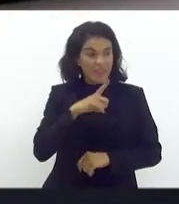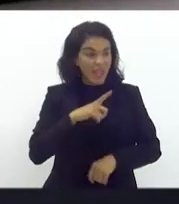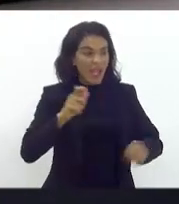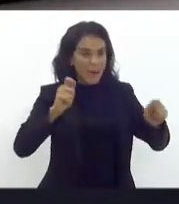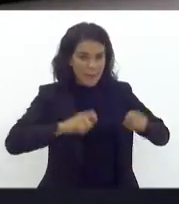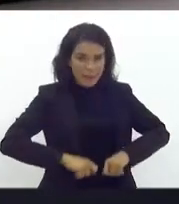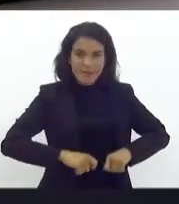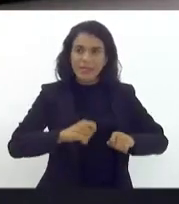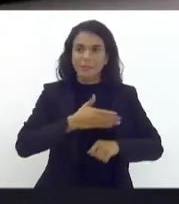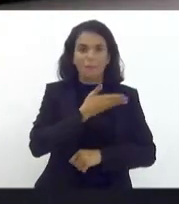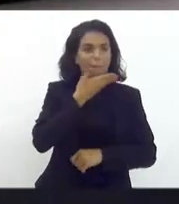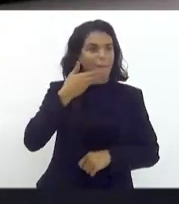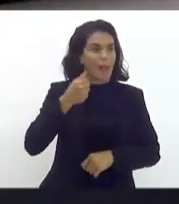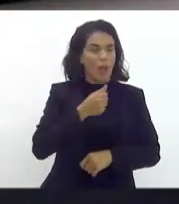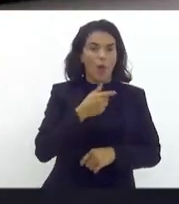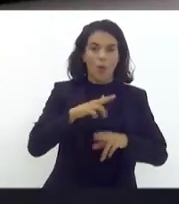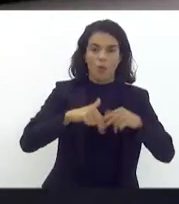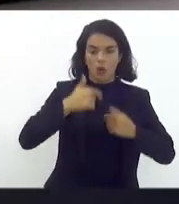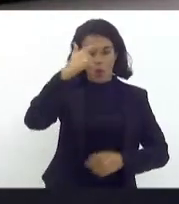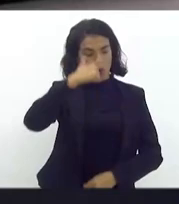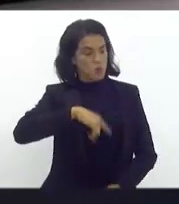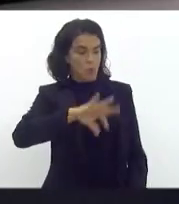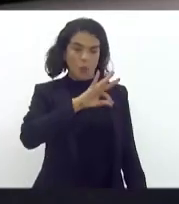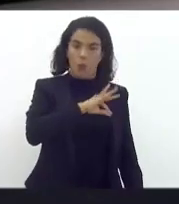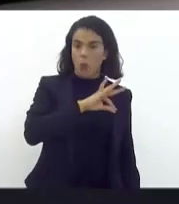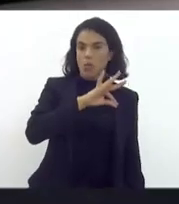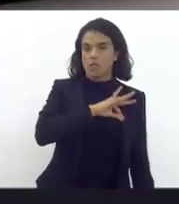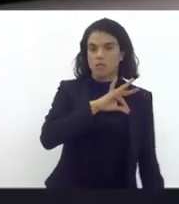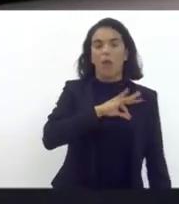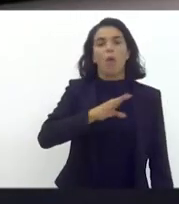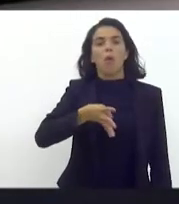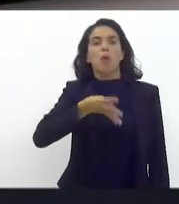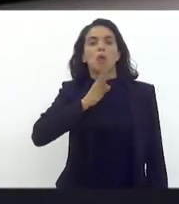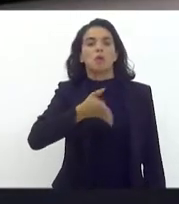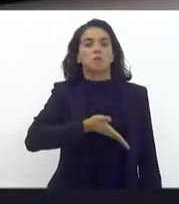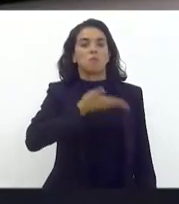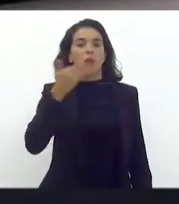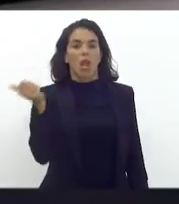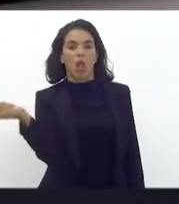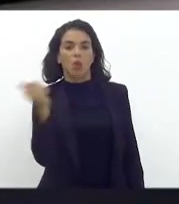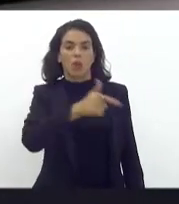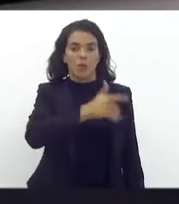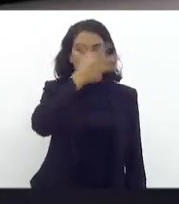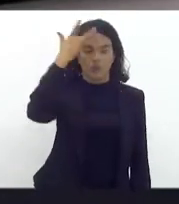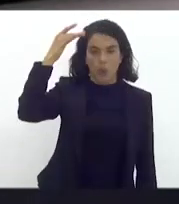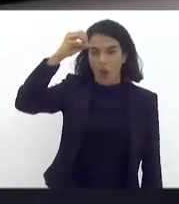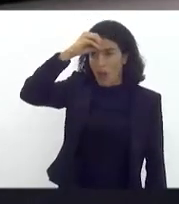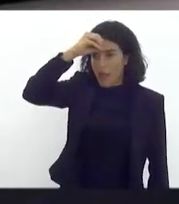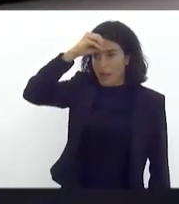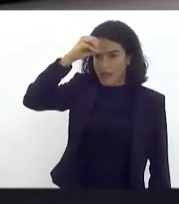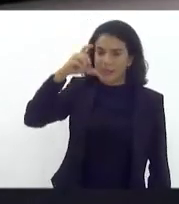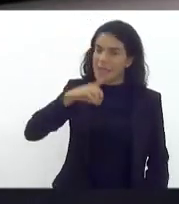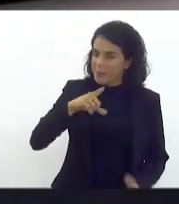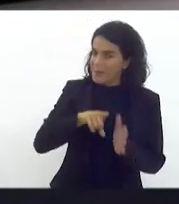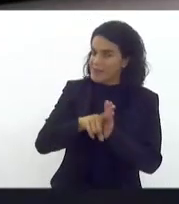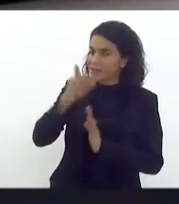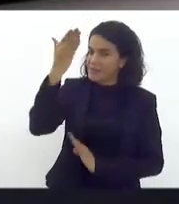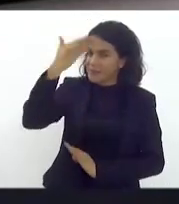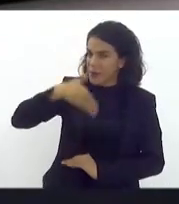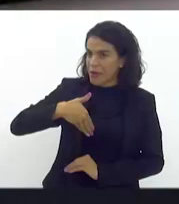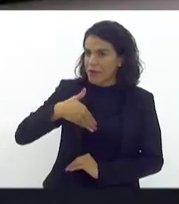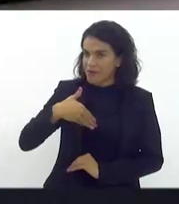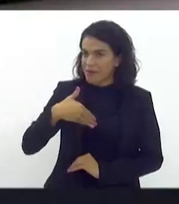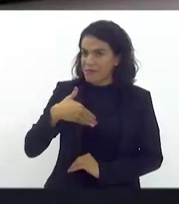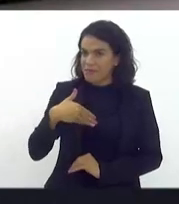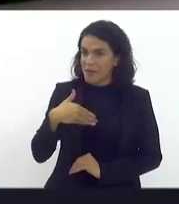melhor porque pelo seu treinamento reconhecer pessoas que pessoas legas só para dar um exemplo tá tem pesquisa sobre isso eu não